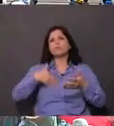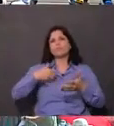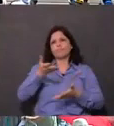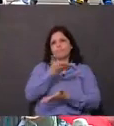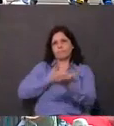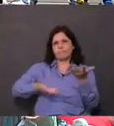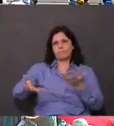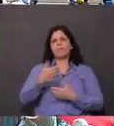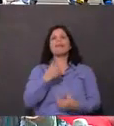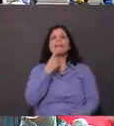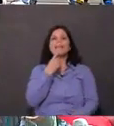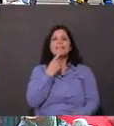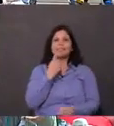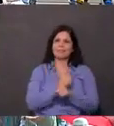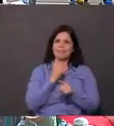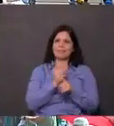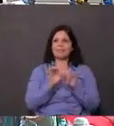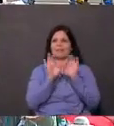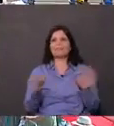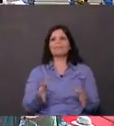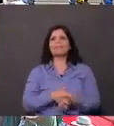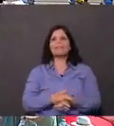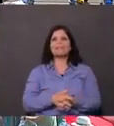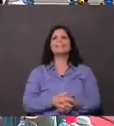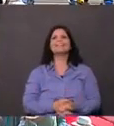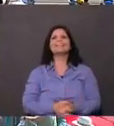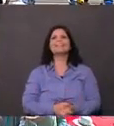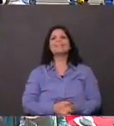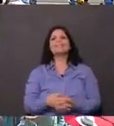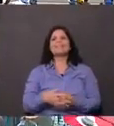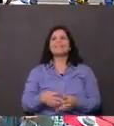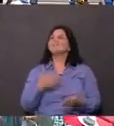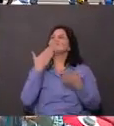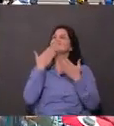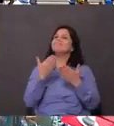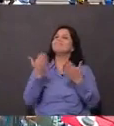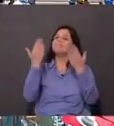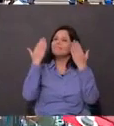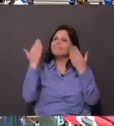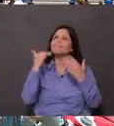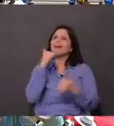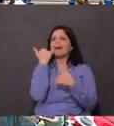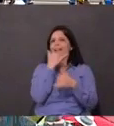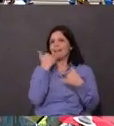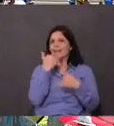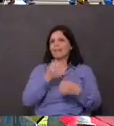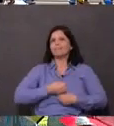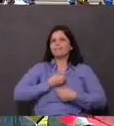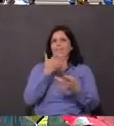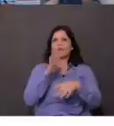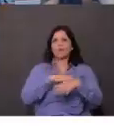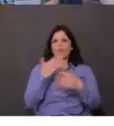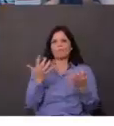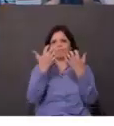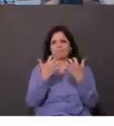To the English-speaking pilgrims, I wish to express the enormous joy of greeting you